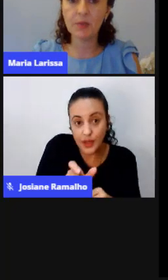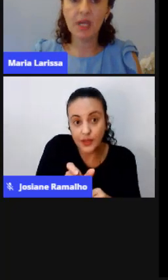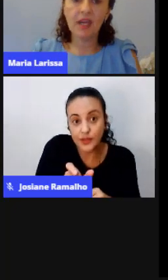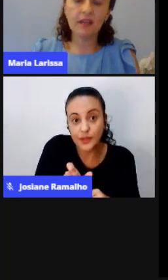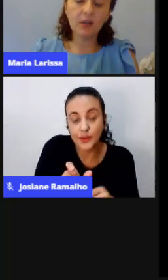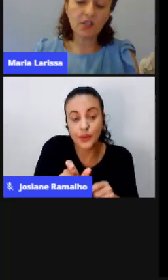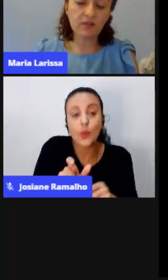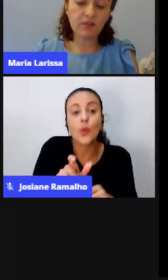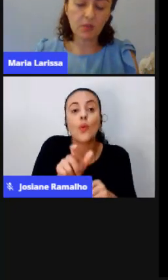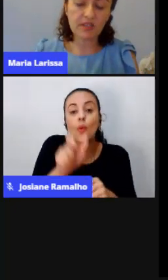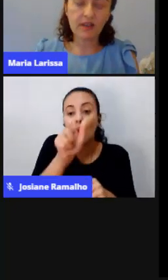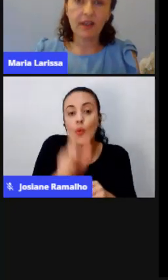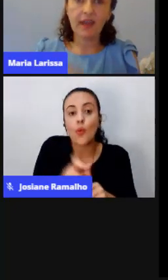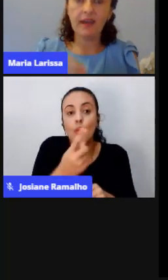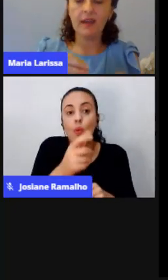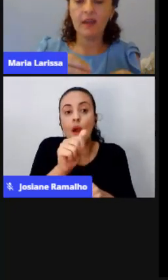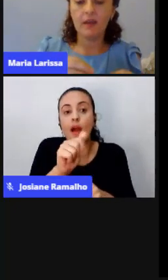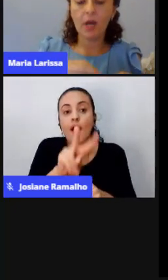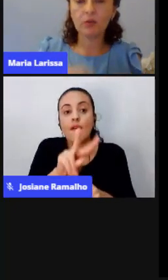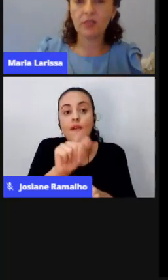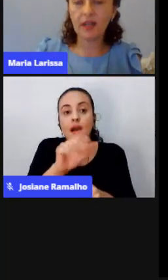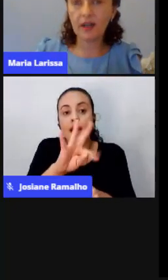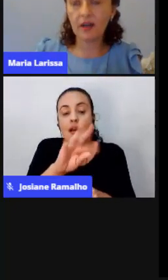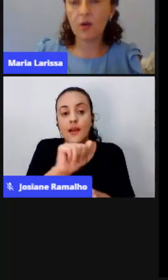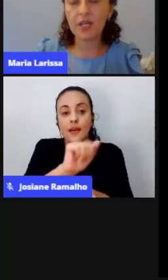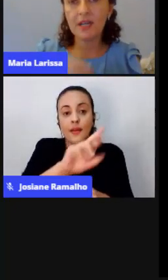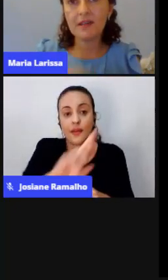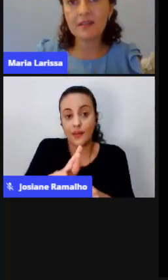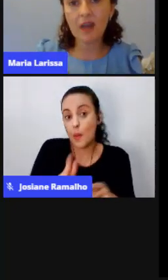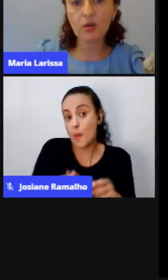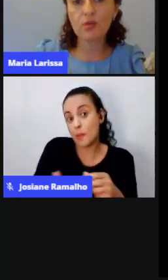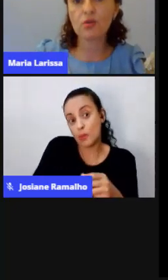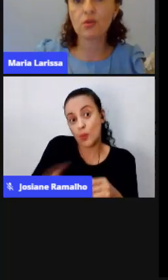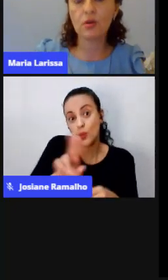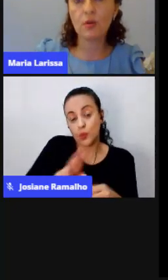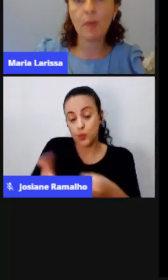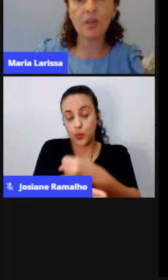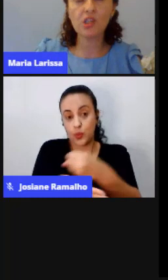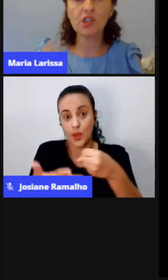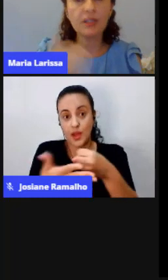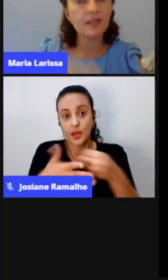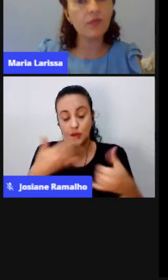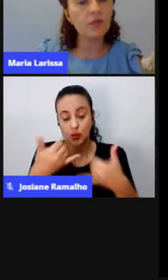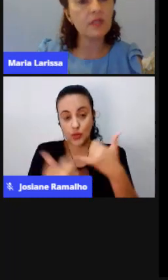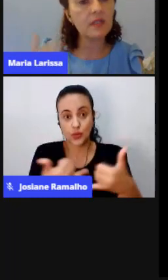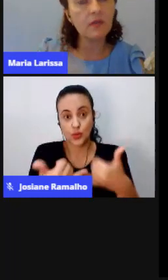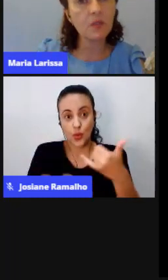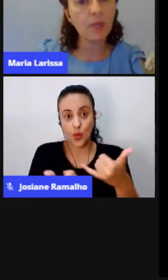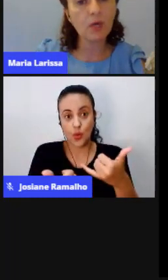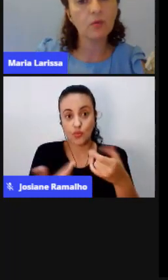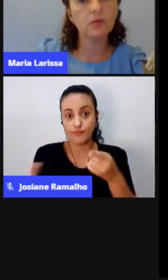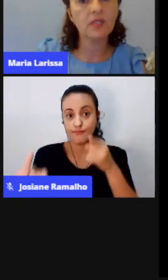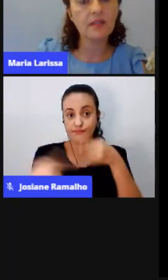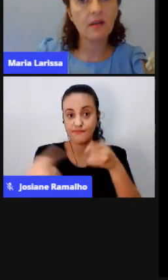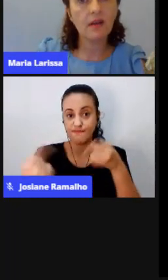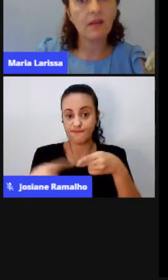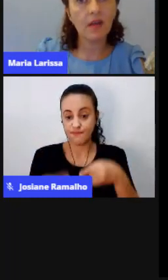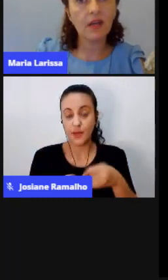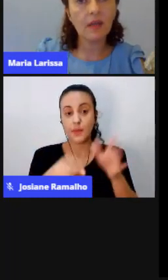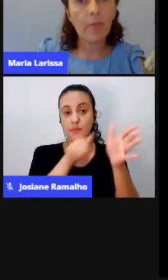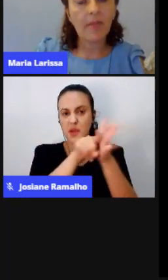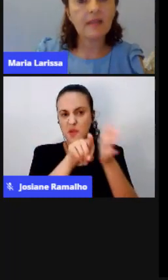é mesmo? Então, nós vamos pautar, organizar o nosso jogo a partir de desafios, que são as